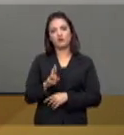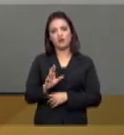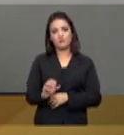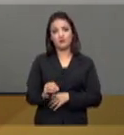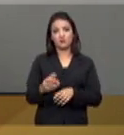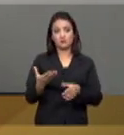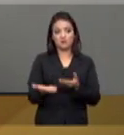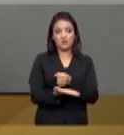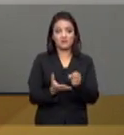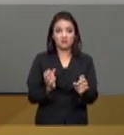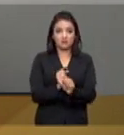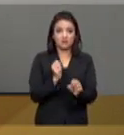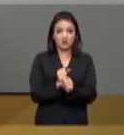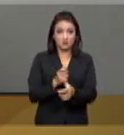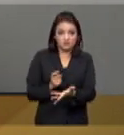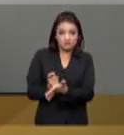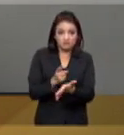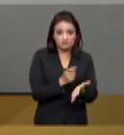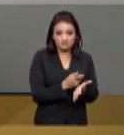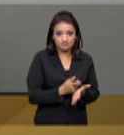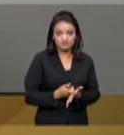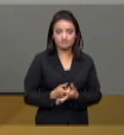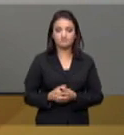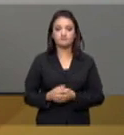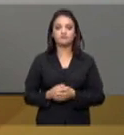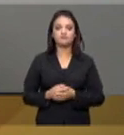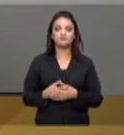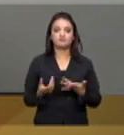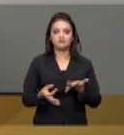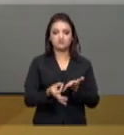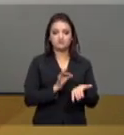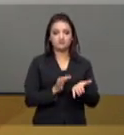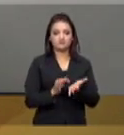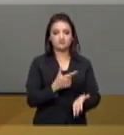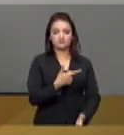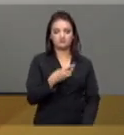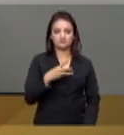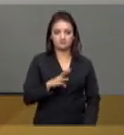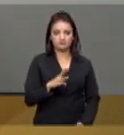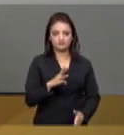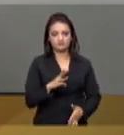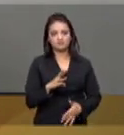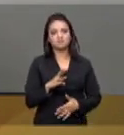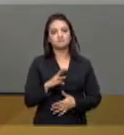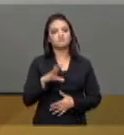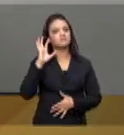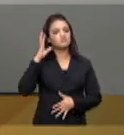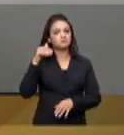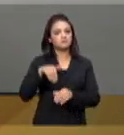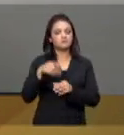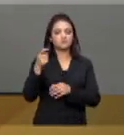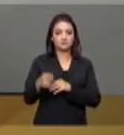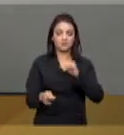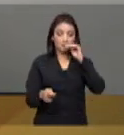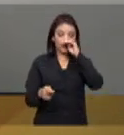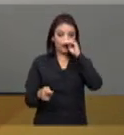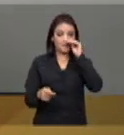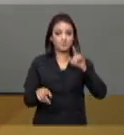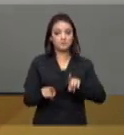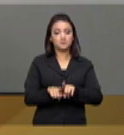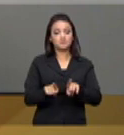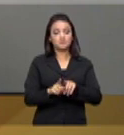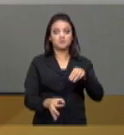base de cálculo das contribuições. Isso está a folhas 23 e seguintes do acórdão. Também o ministro Celso de Mello, em seu